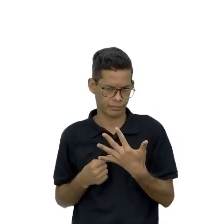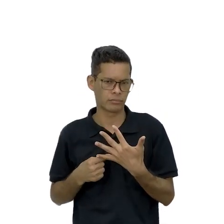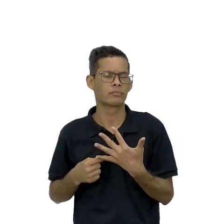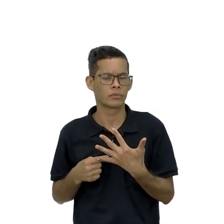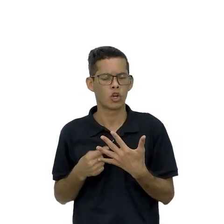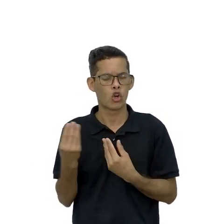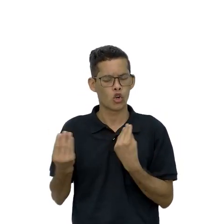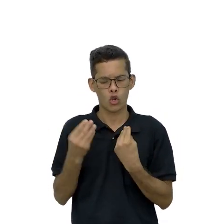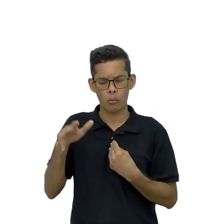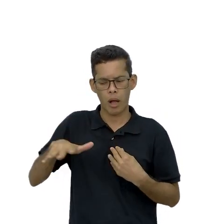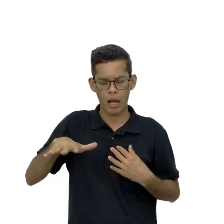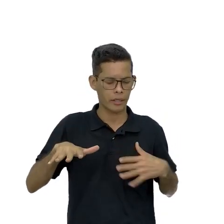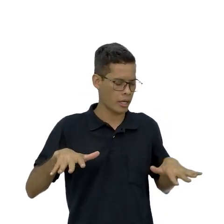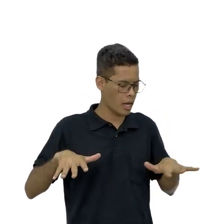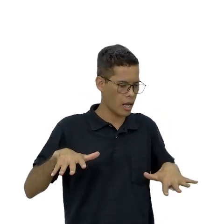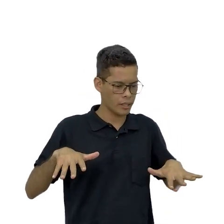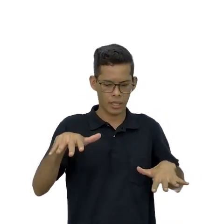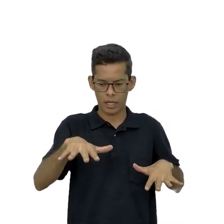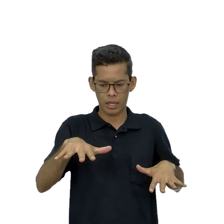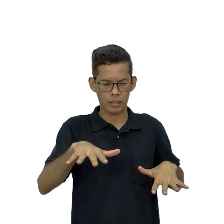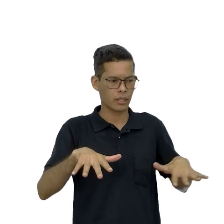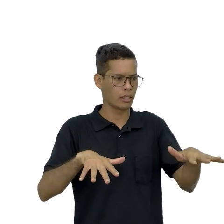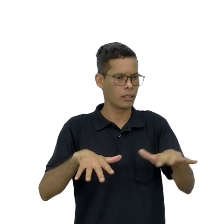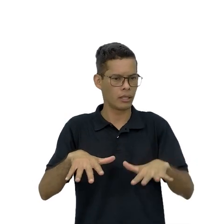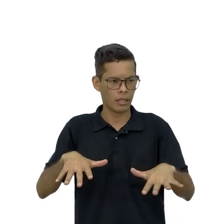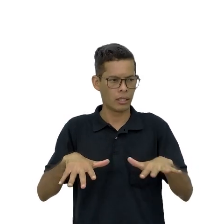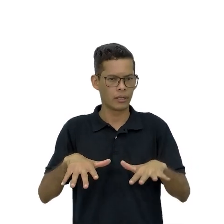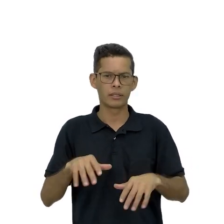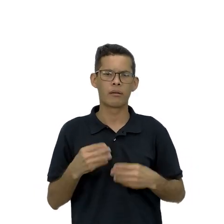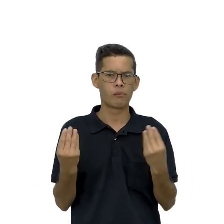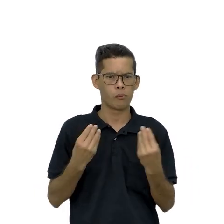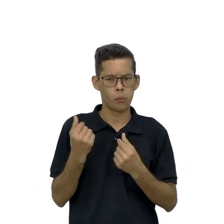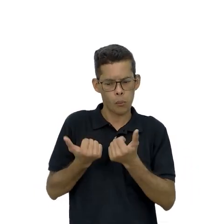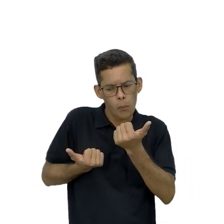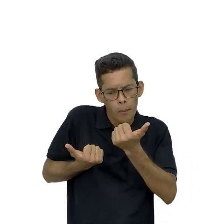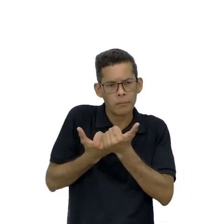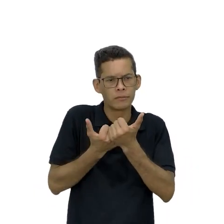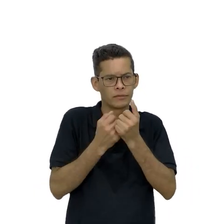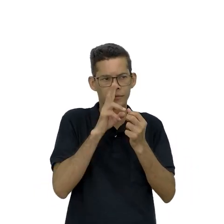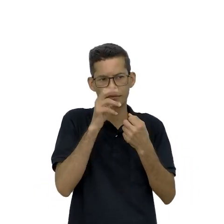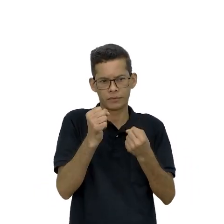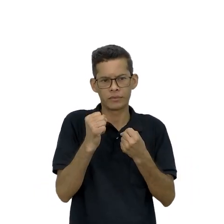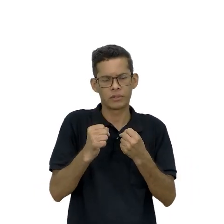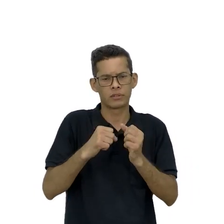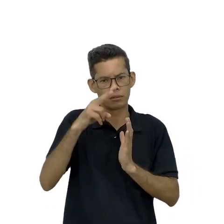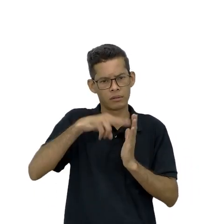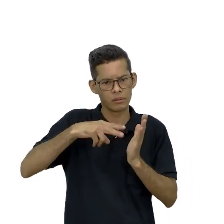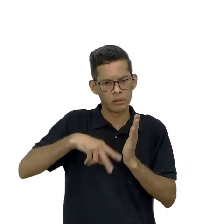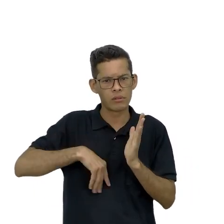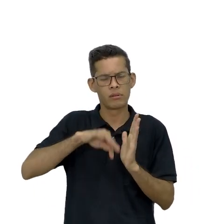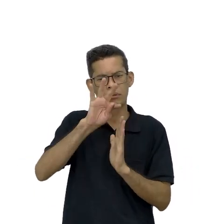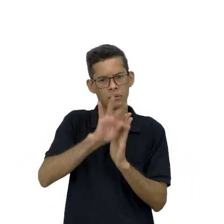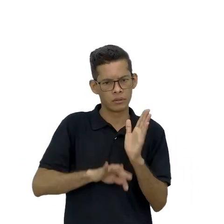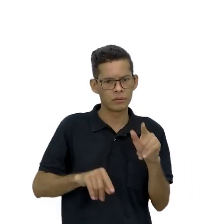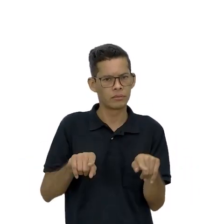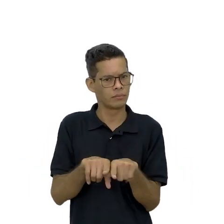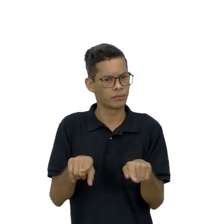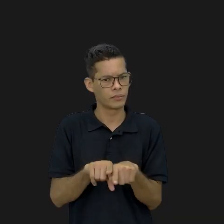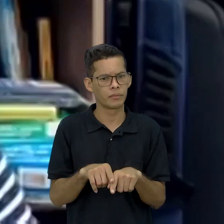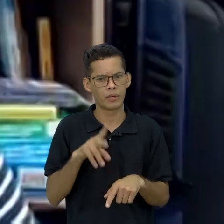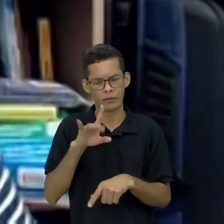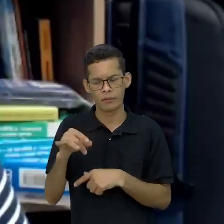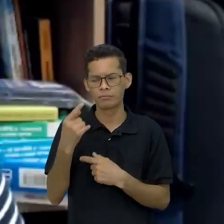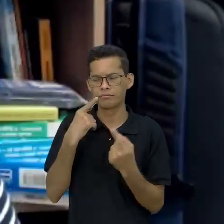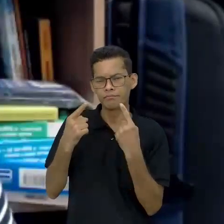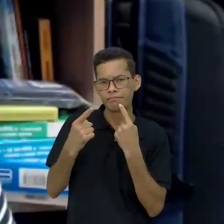do conhecimento pode potencializar o trabalho pedagógico de leitura e de escrita, né? Vou fechando aqui para a gente discutir, mas